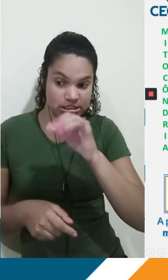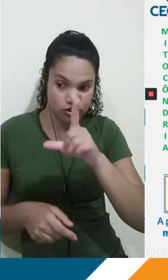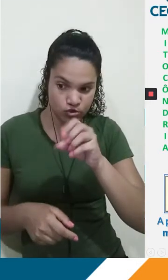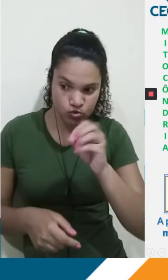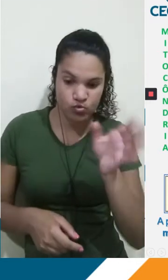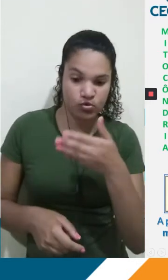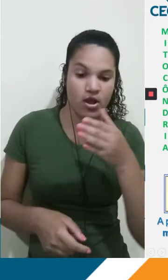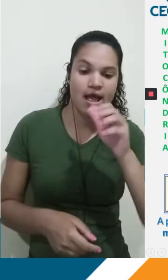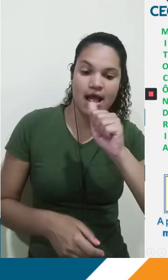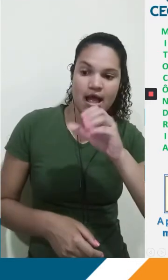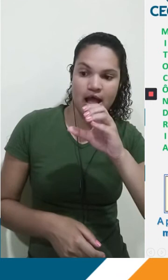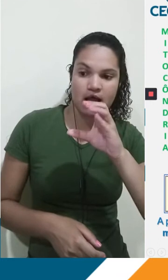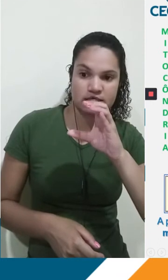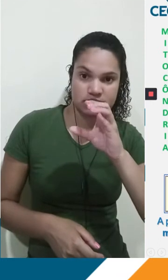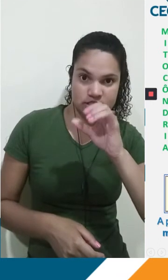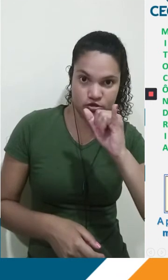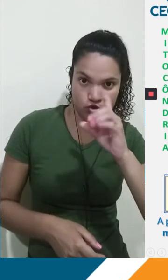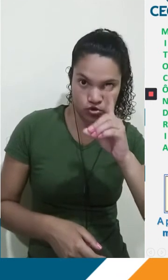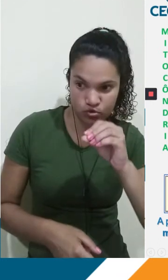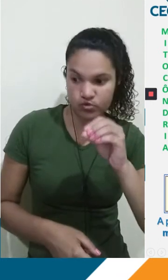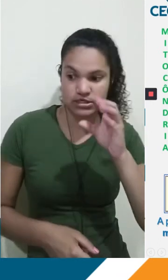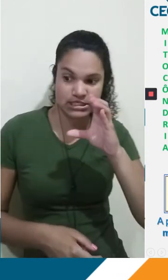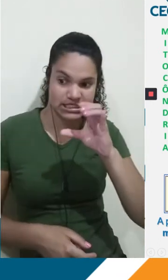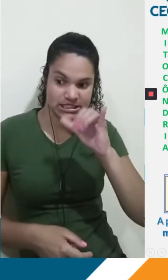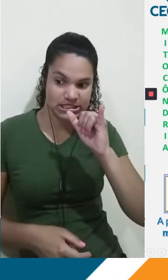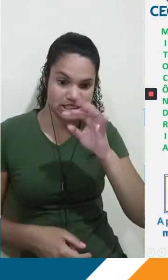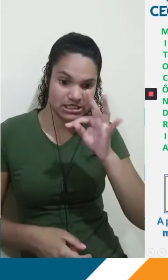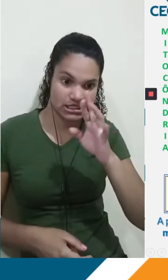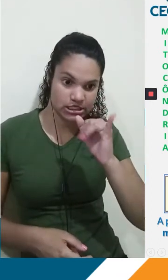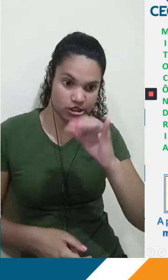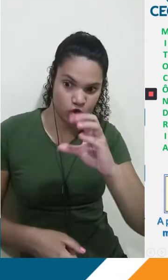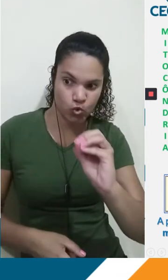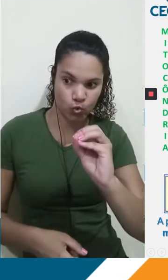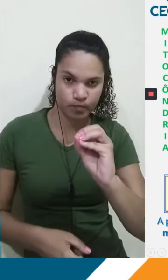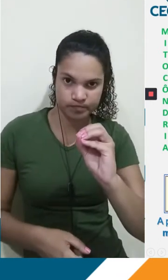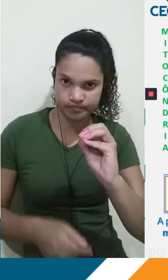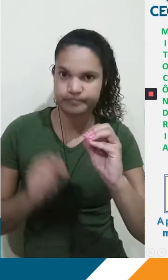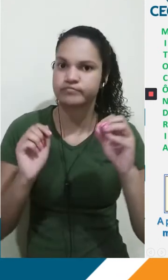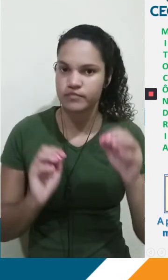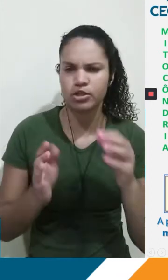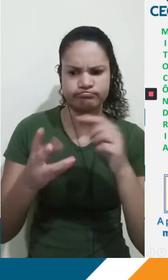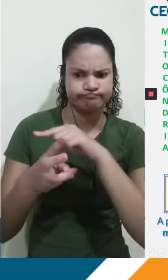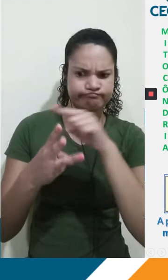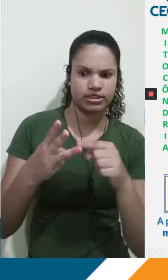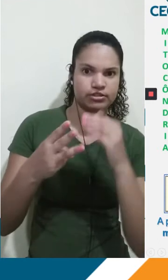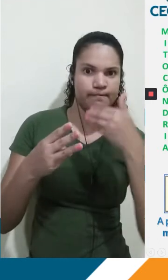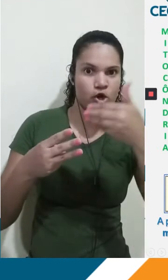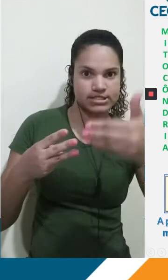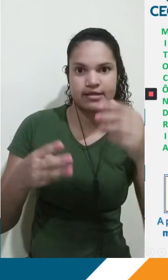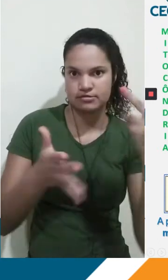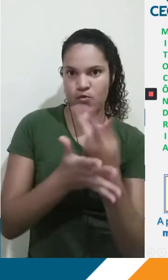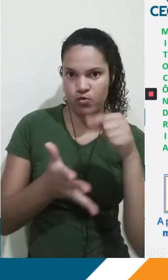de elétrons. A cadeia de transporte de elétrons, que é a parte final da produção de ATP, acontece nas chamadas